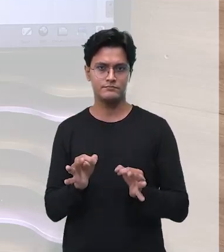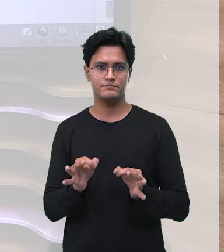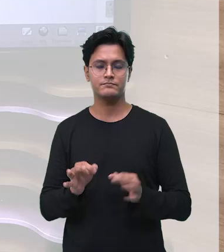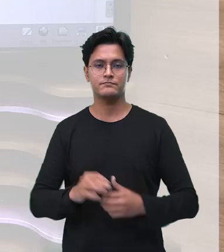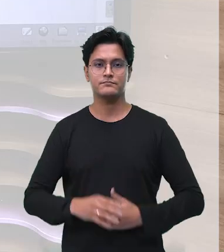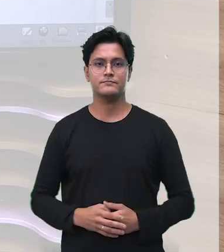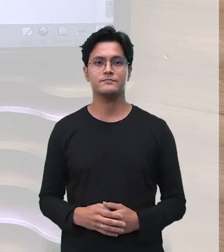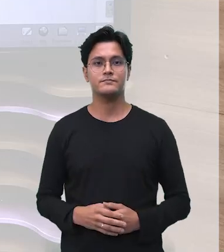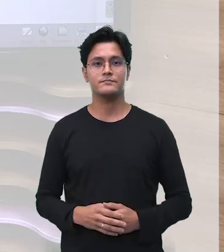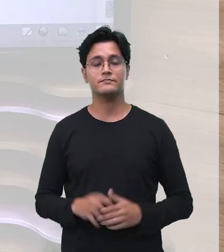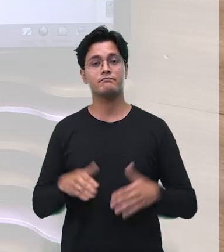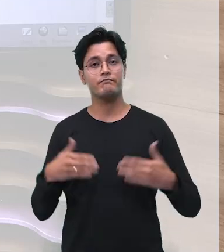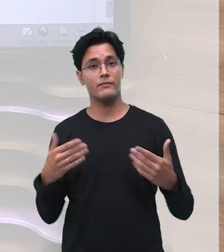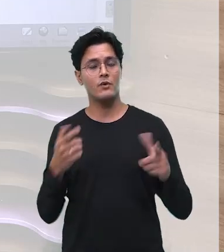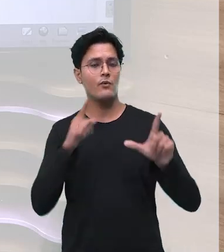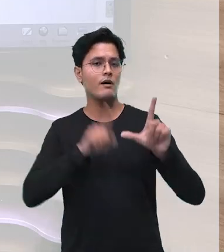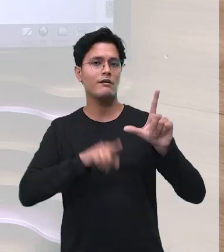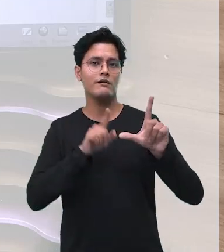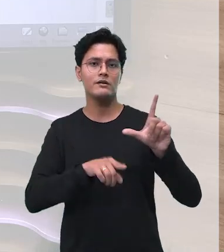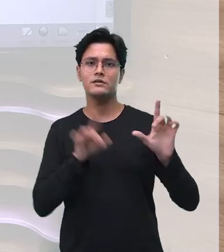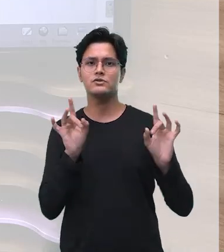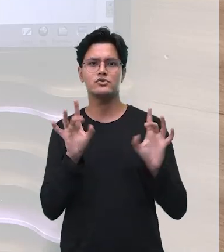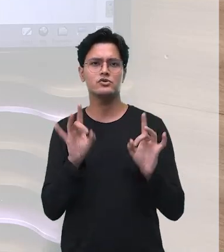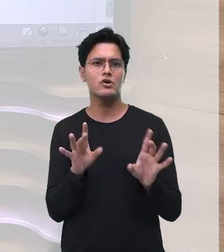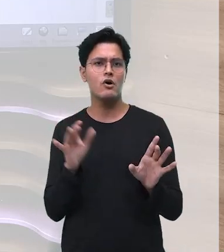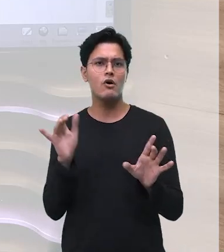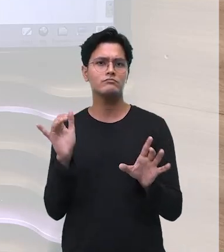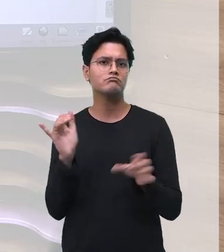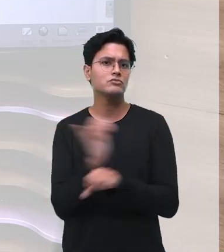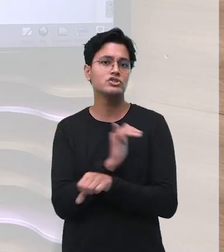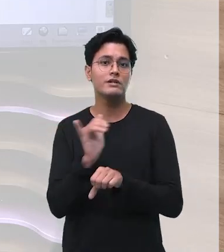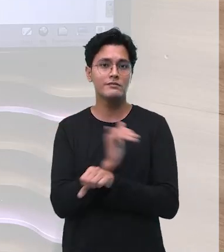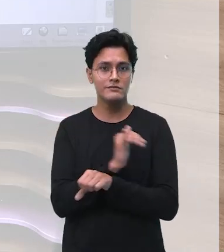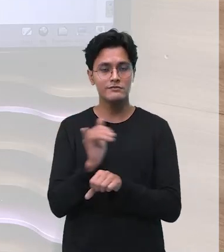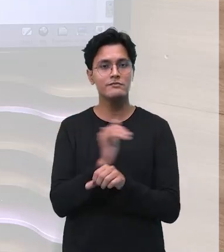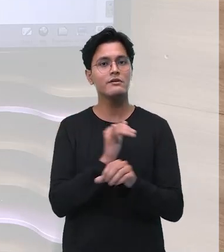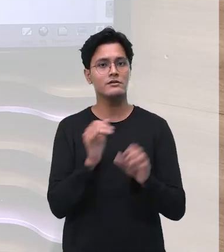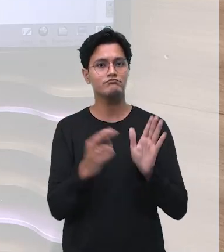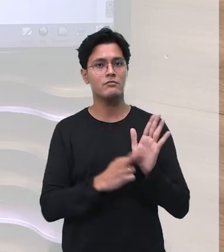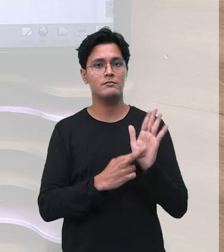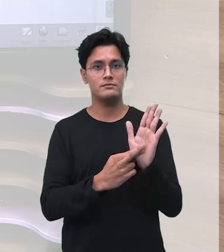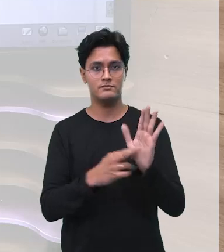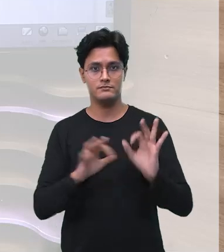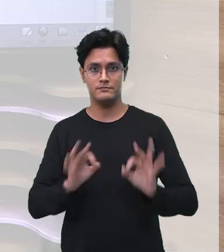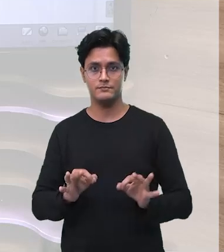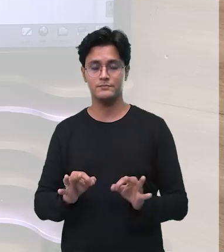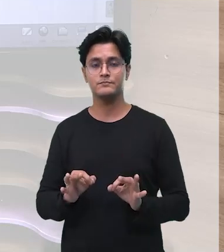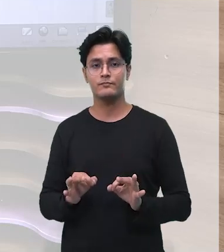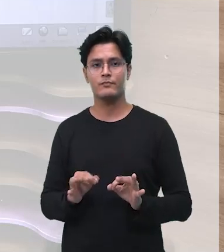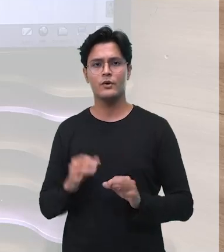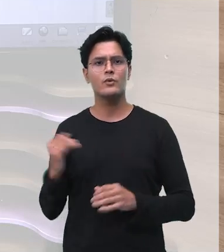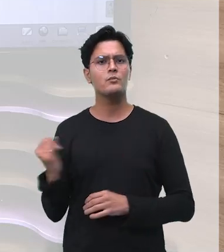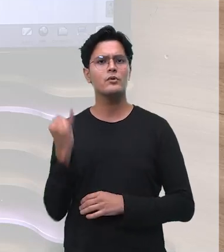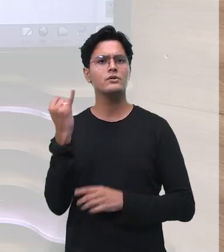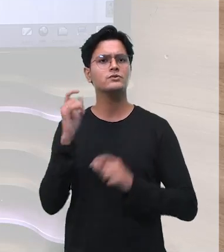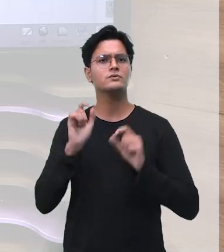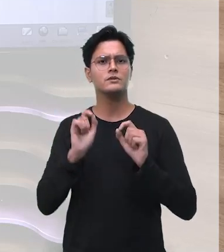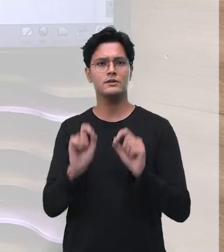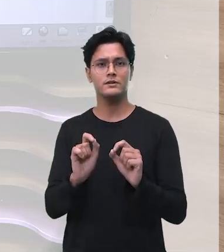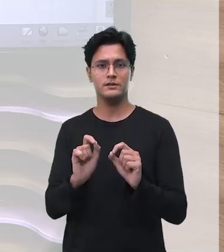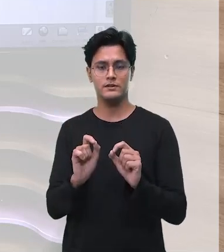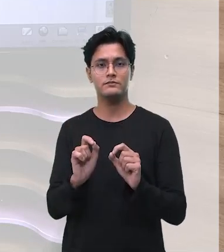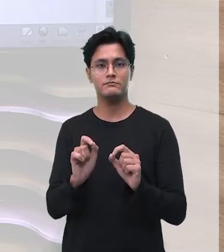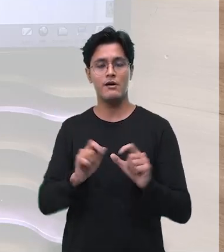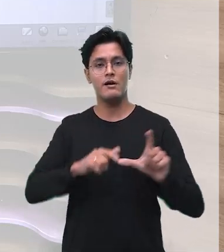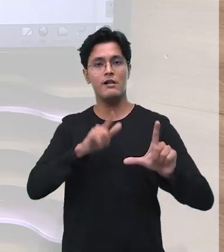utilizando, tá? A letra, ela é um mero recurso a ser utilizado ali, tá? O que importa é que